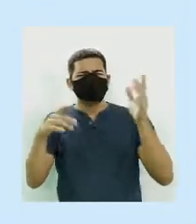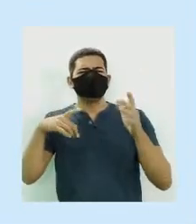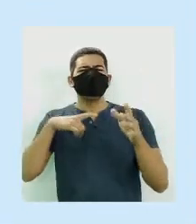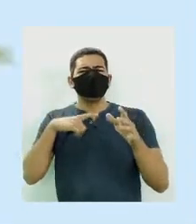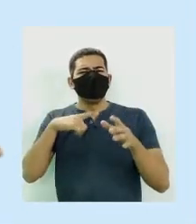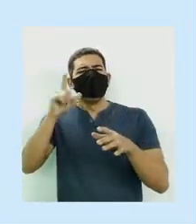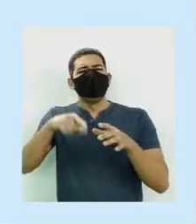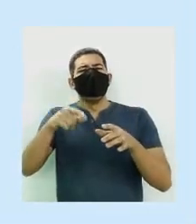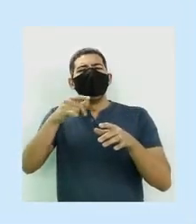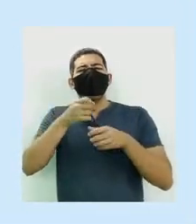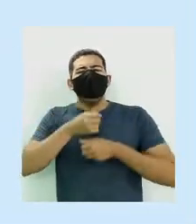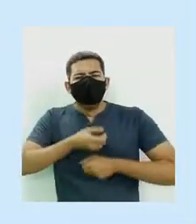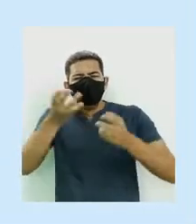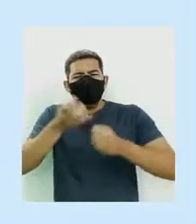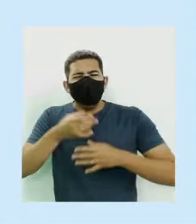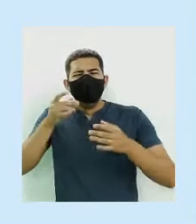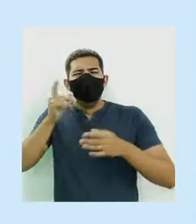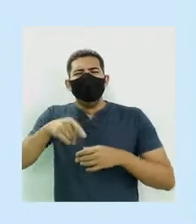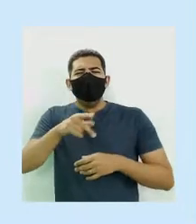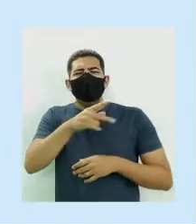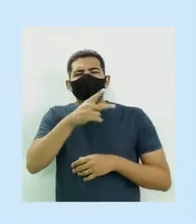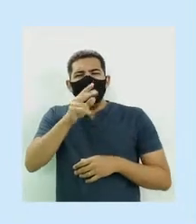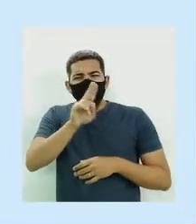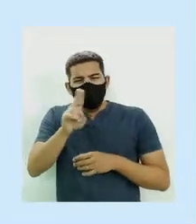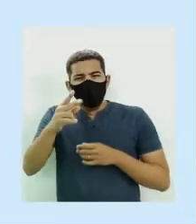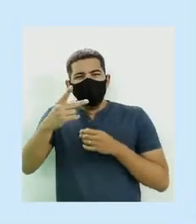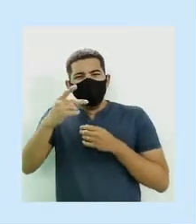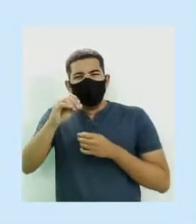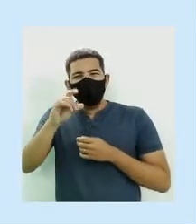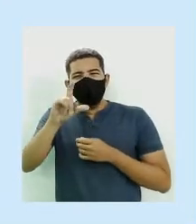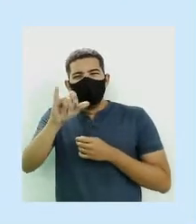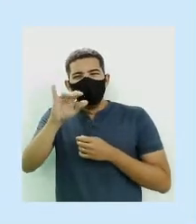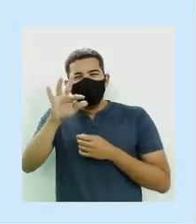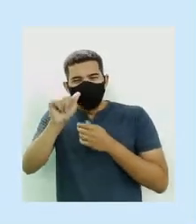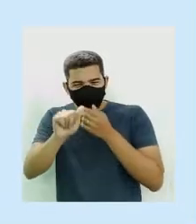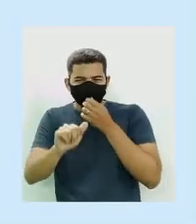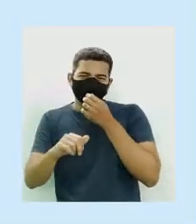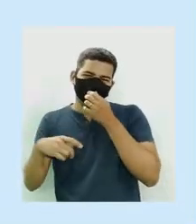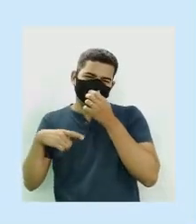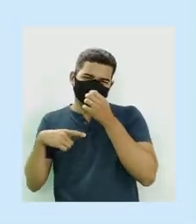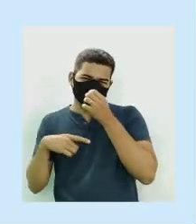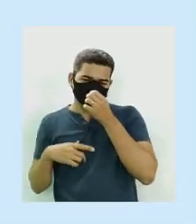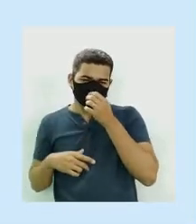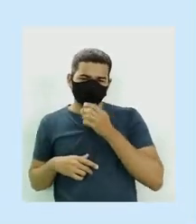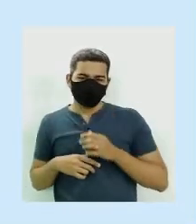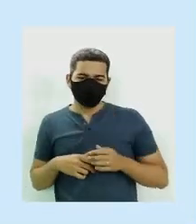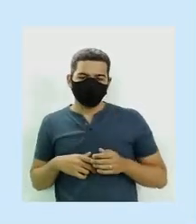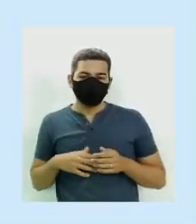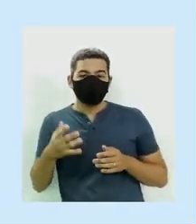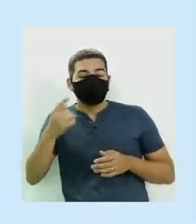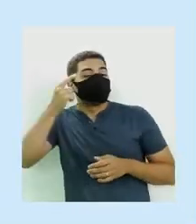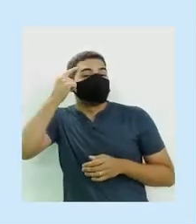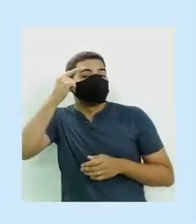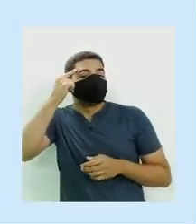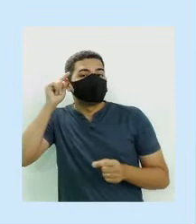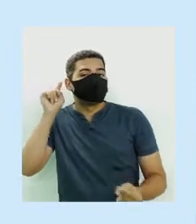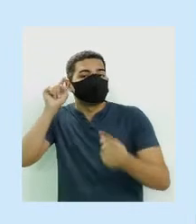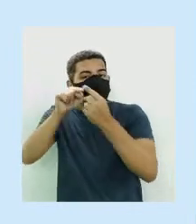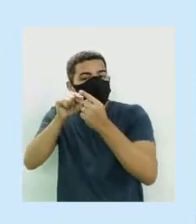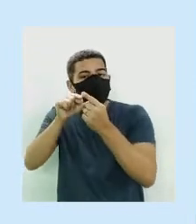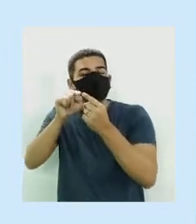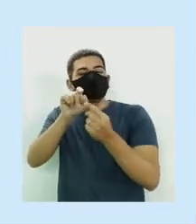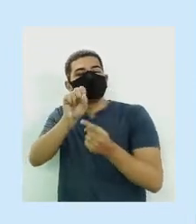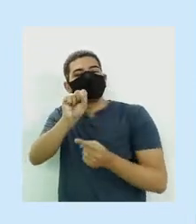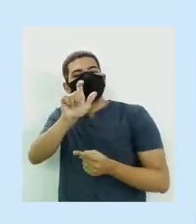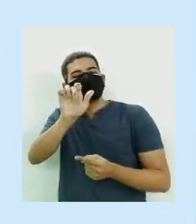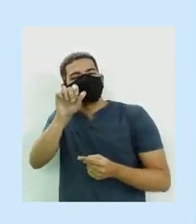através das artes, através das aulas de língua portuguesa. O intuito do slam é fazer a gente realmente